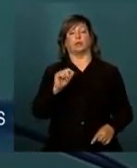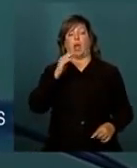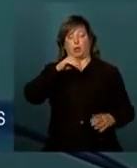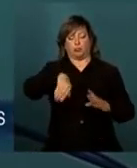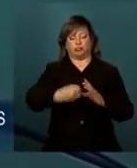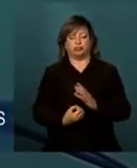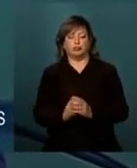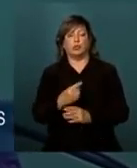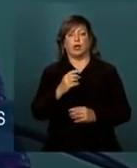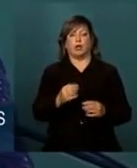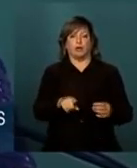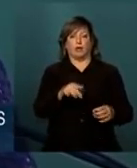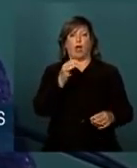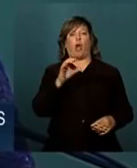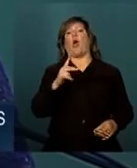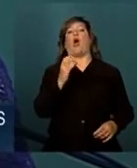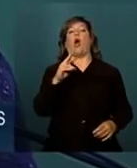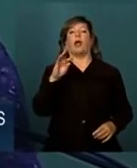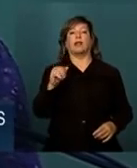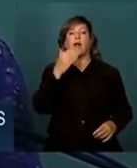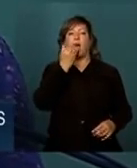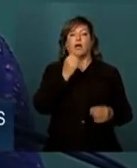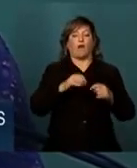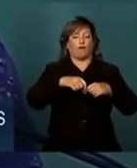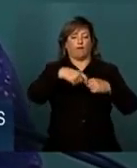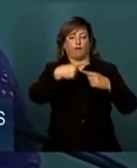uma hortinha, se cultiva